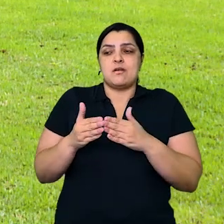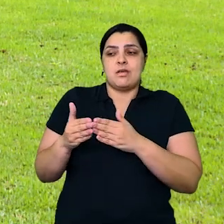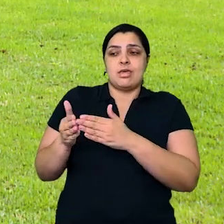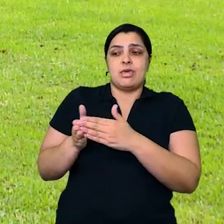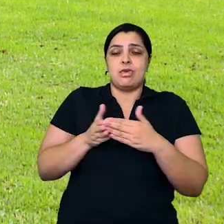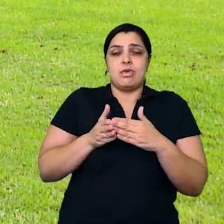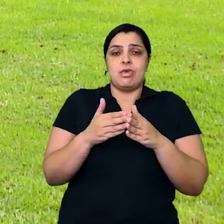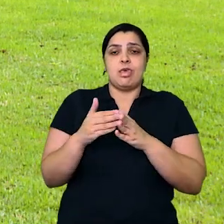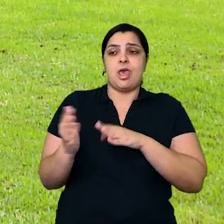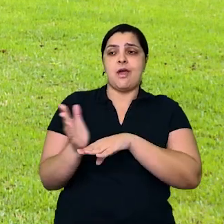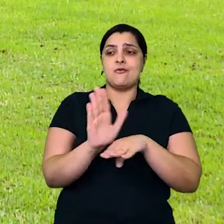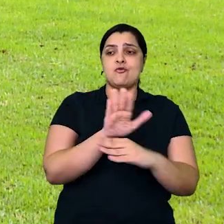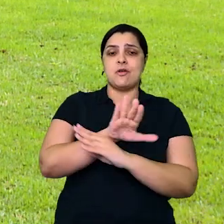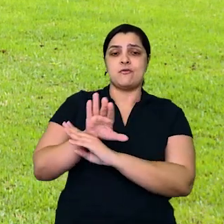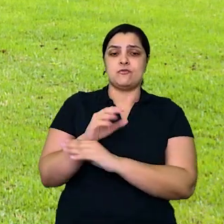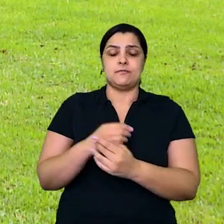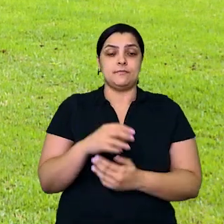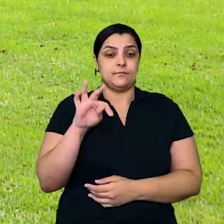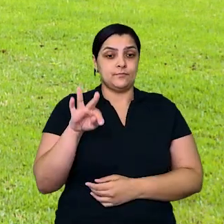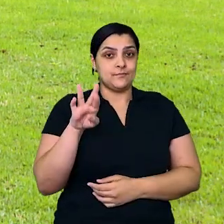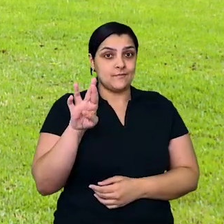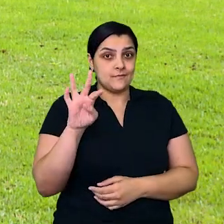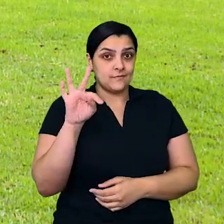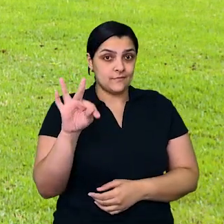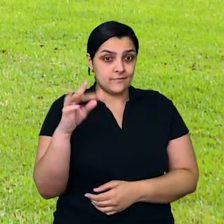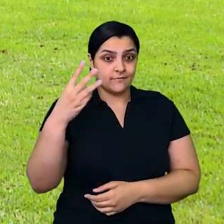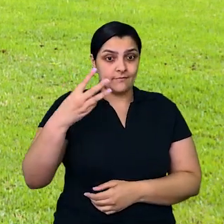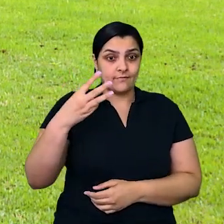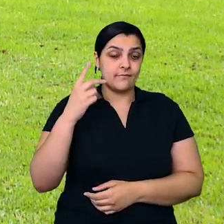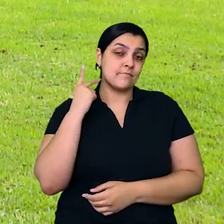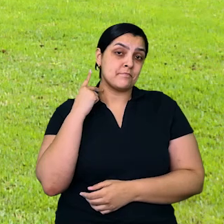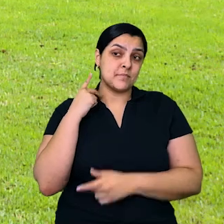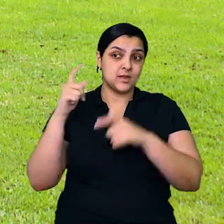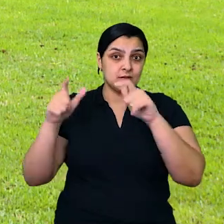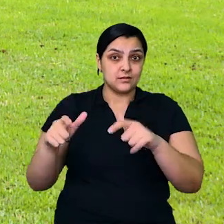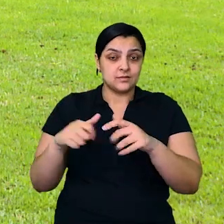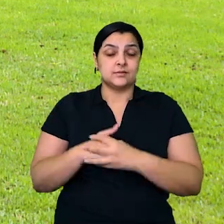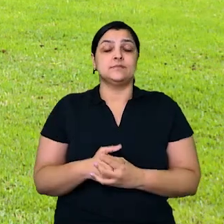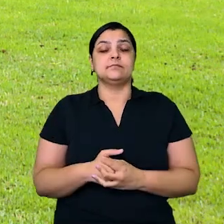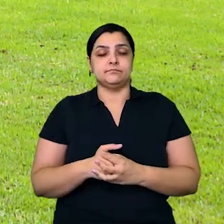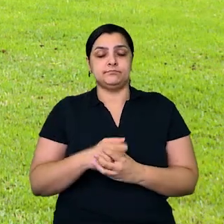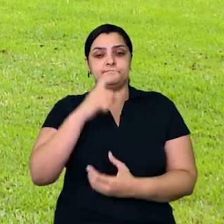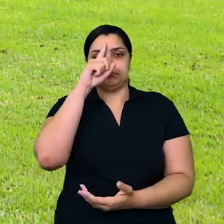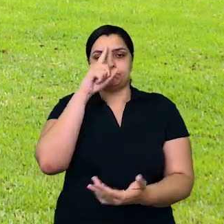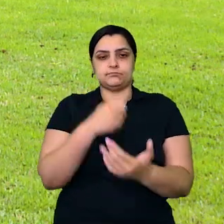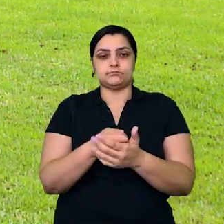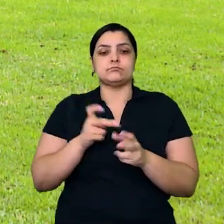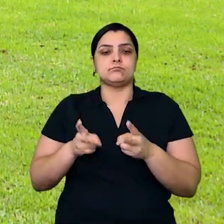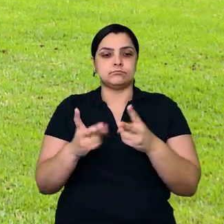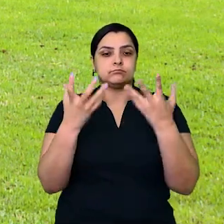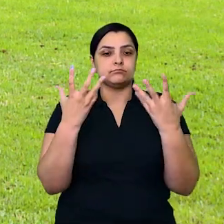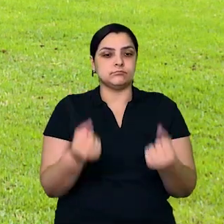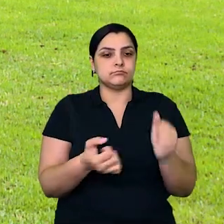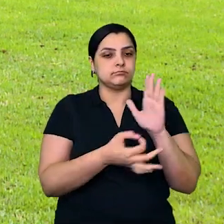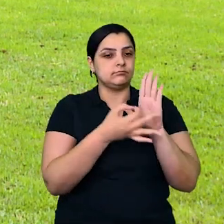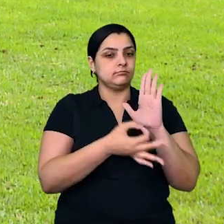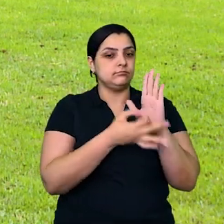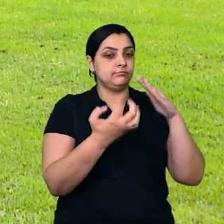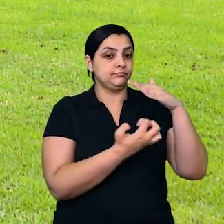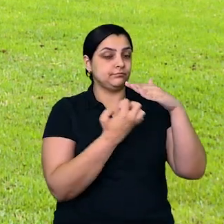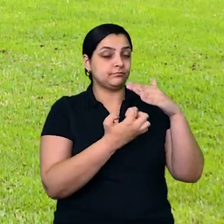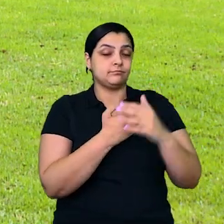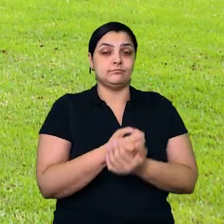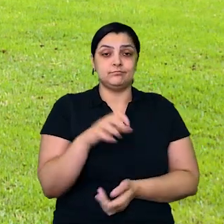Ao avaliar o caso, o Tribunal Regional do Trabalho da Terceira Região, em Minas Gerais, manteve decisão que acolheu o argumento da